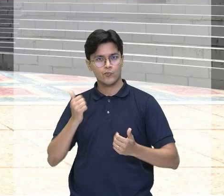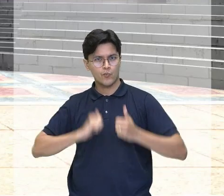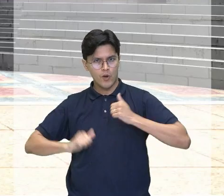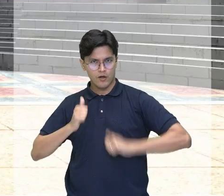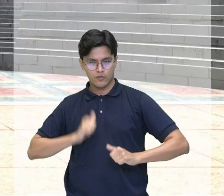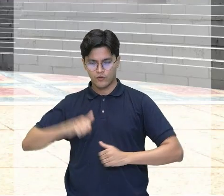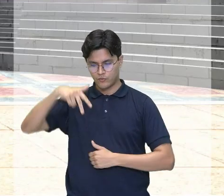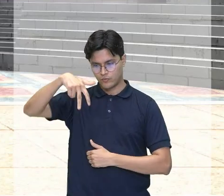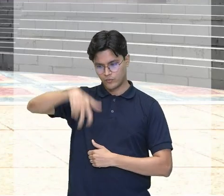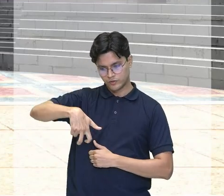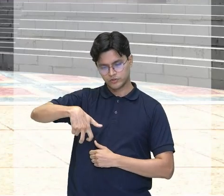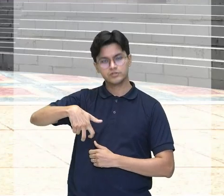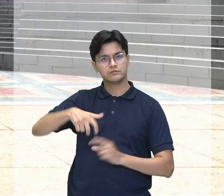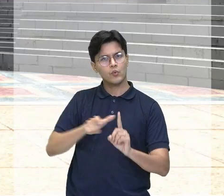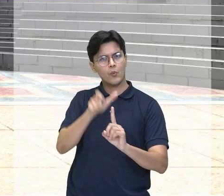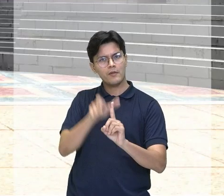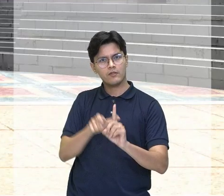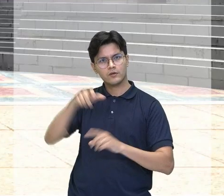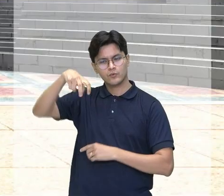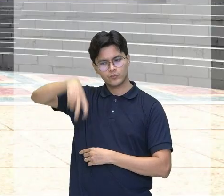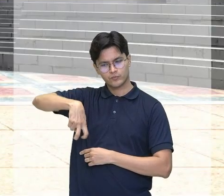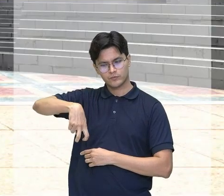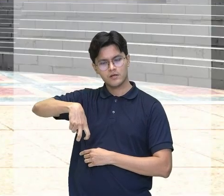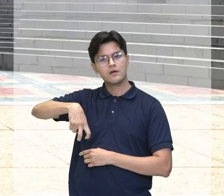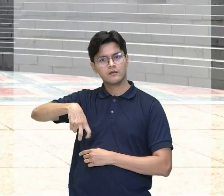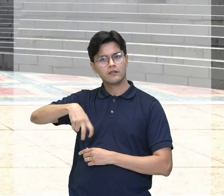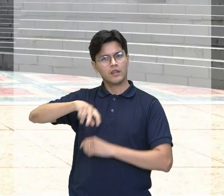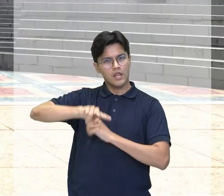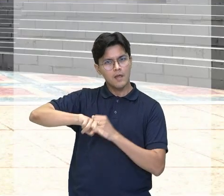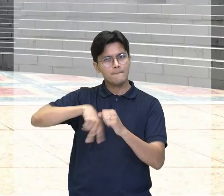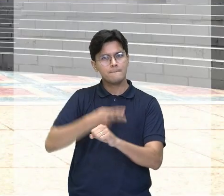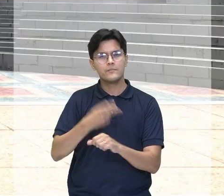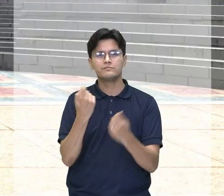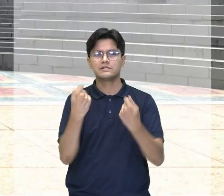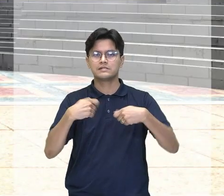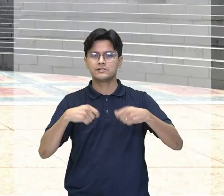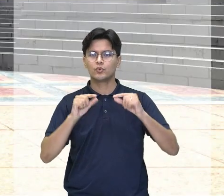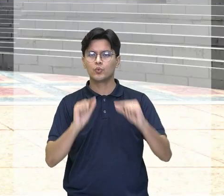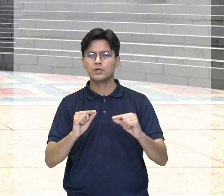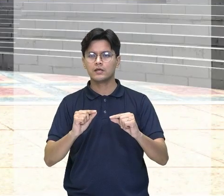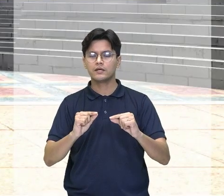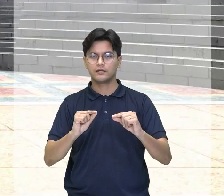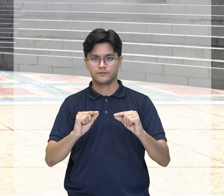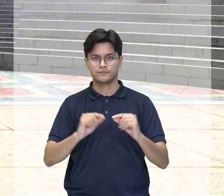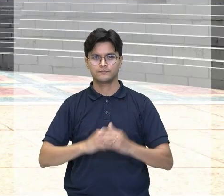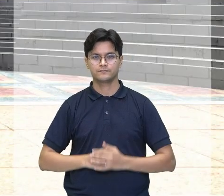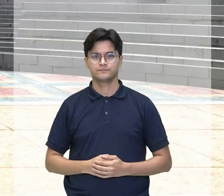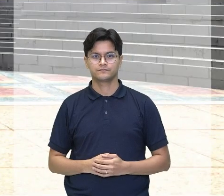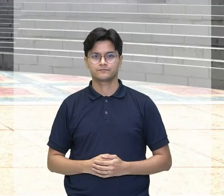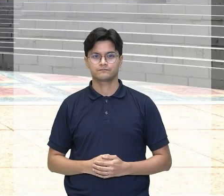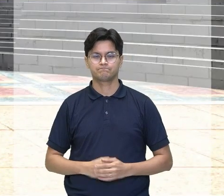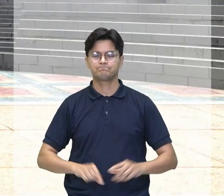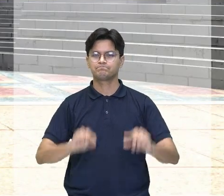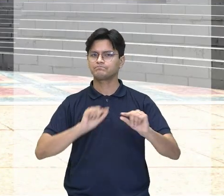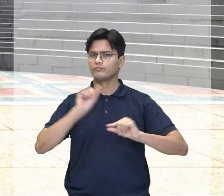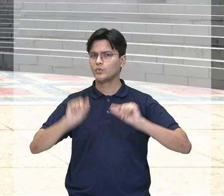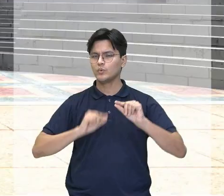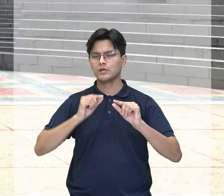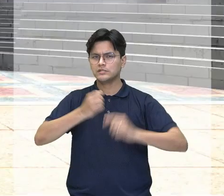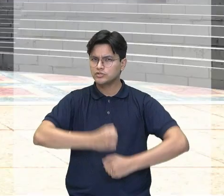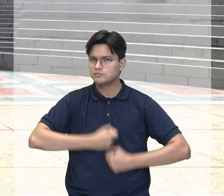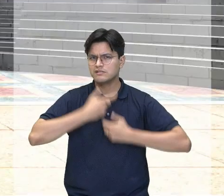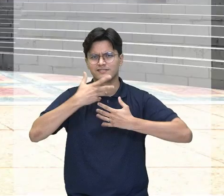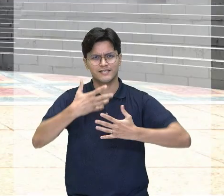choro, o personagem precisa demonstrar uma sensação de